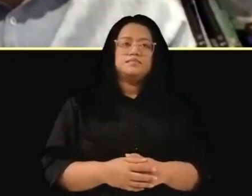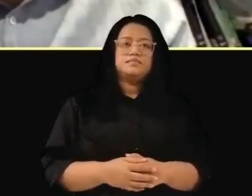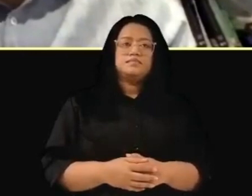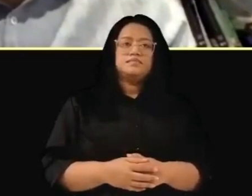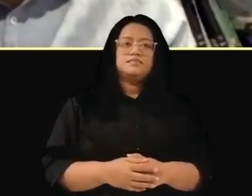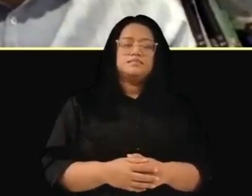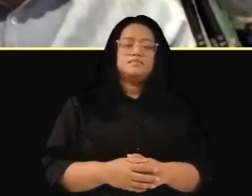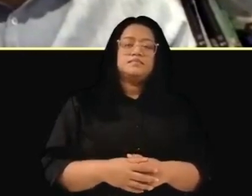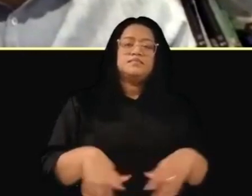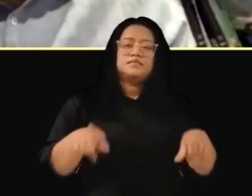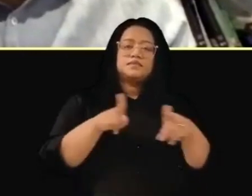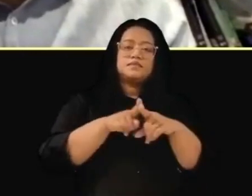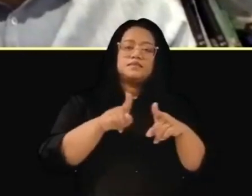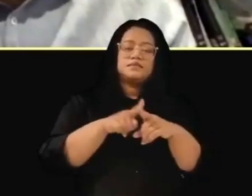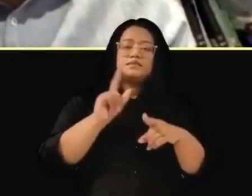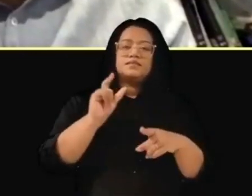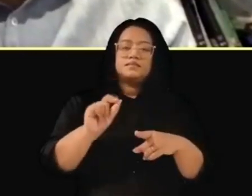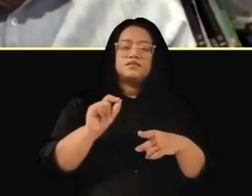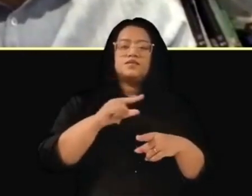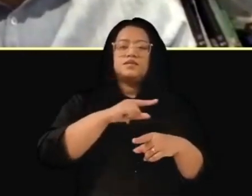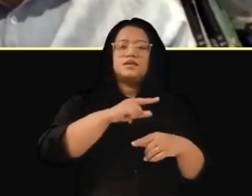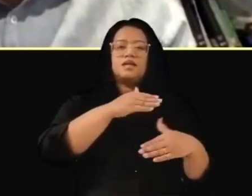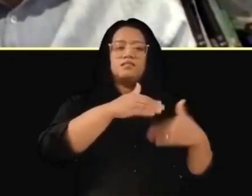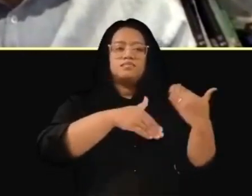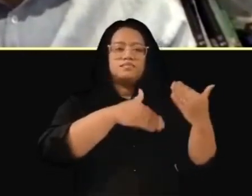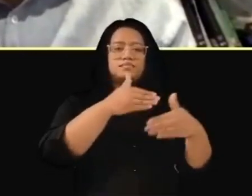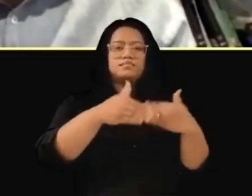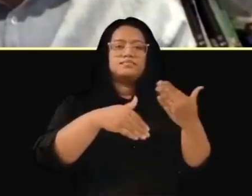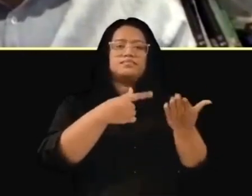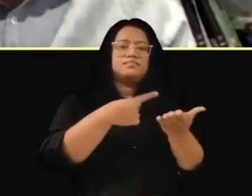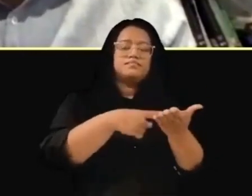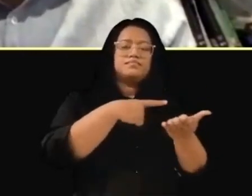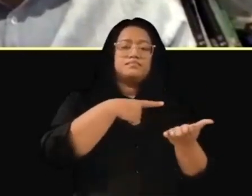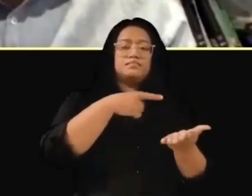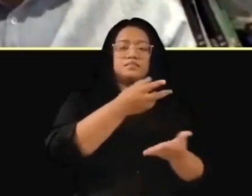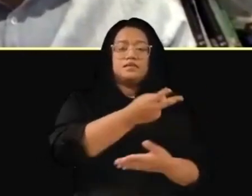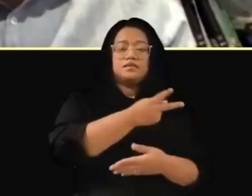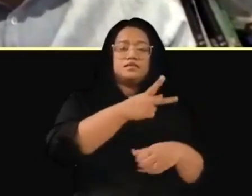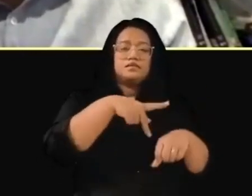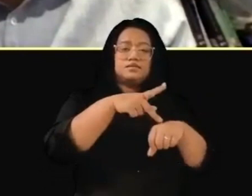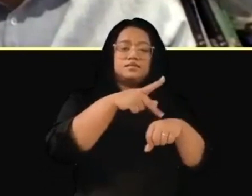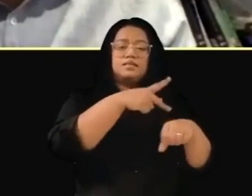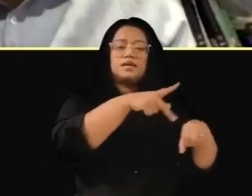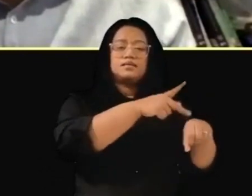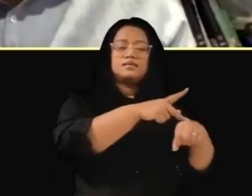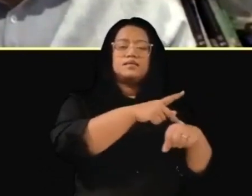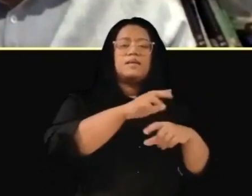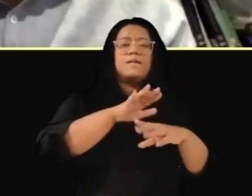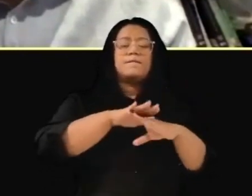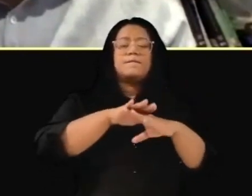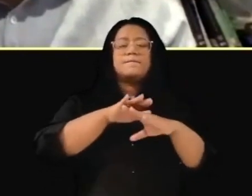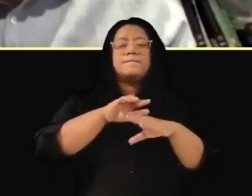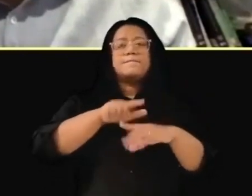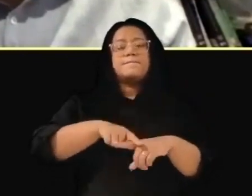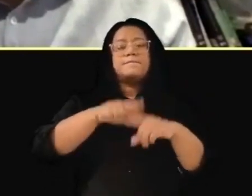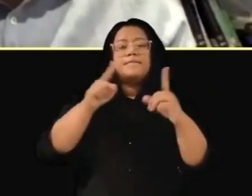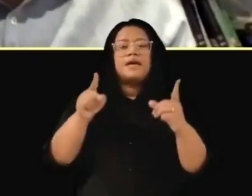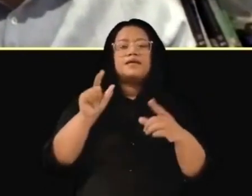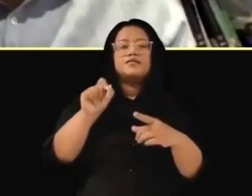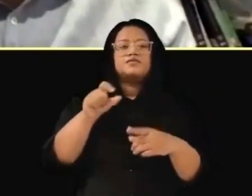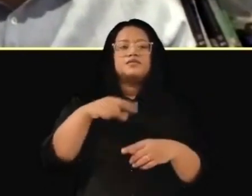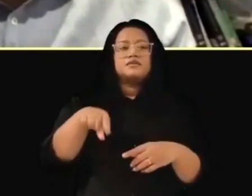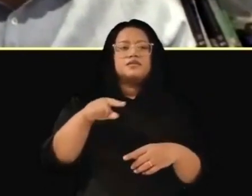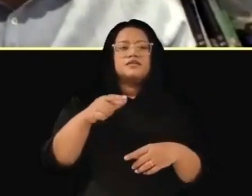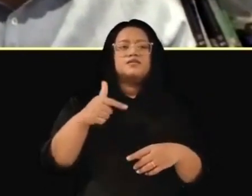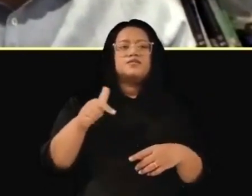temos, inclusive, formas de cooperação bastante avançadas entre os países. Agora, a questão que está posta é que nós não temos, especialmente